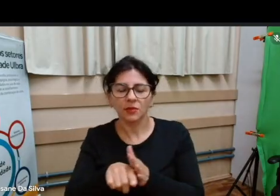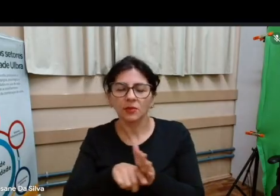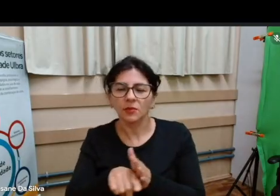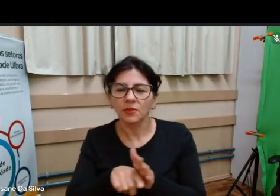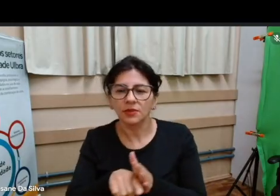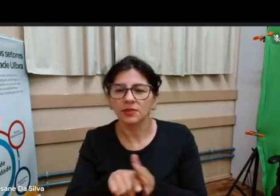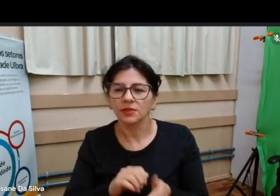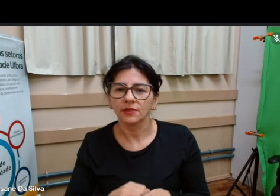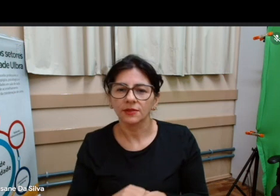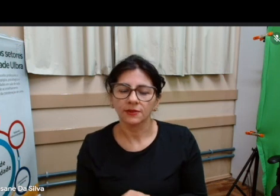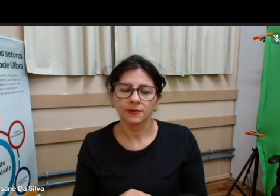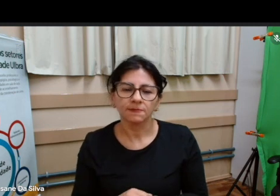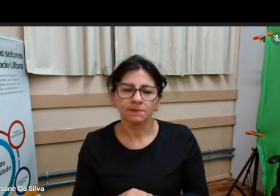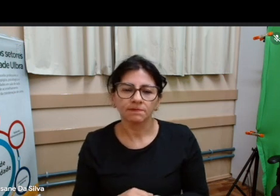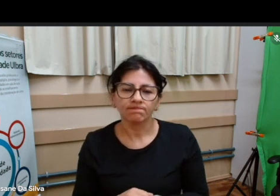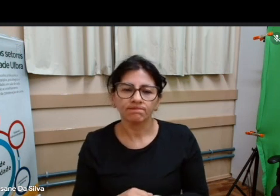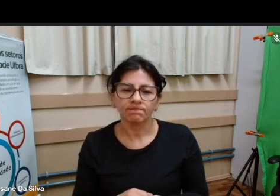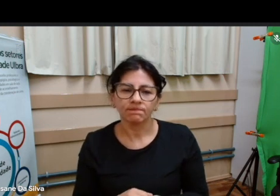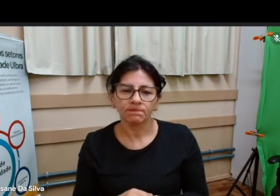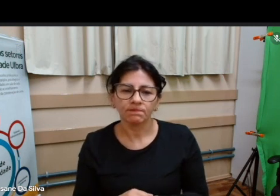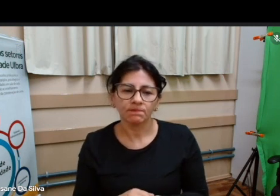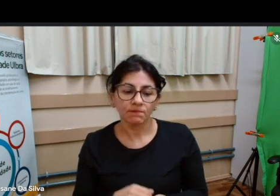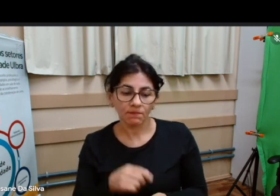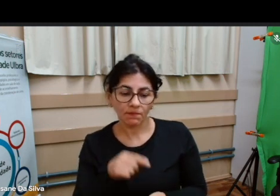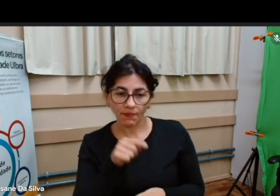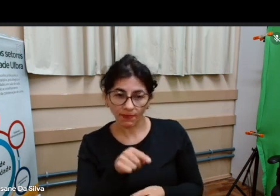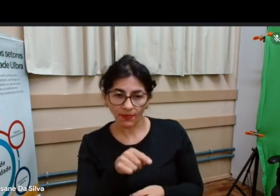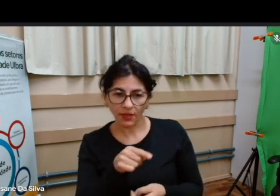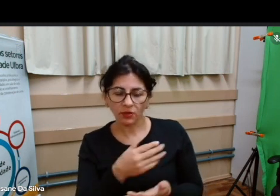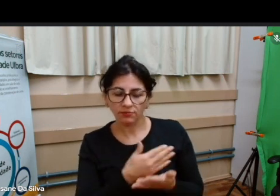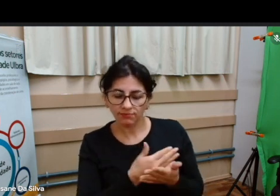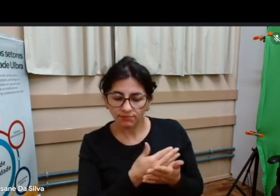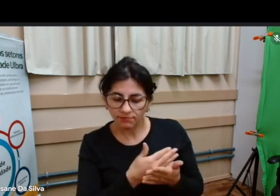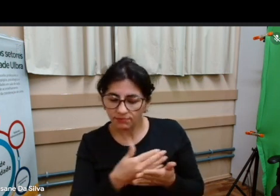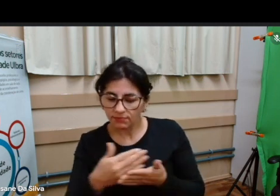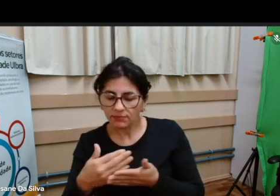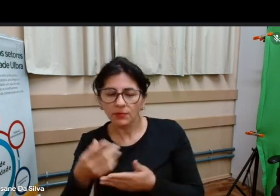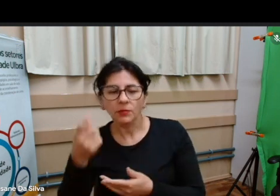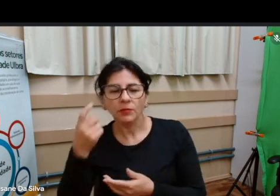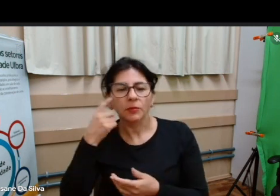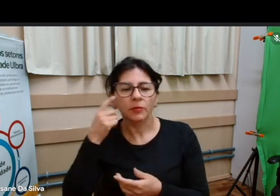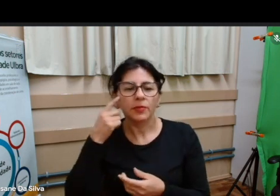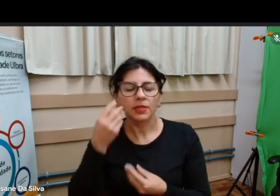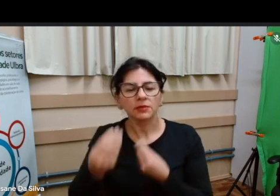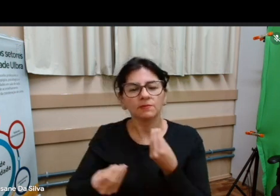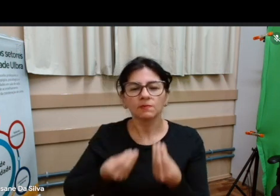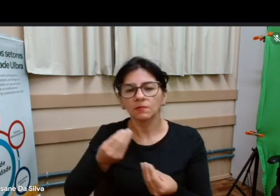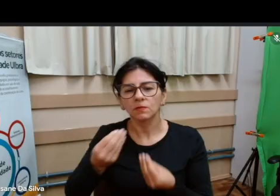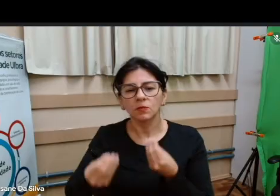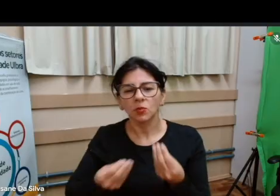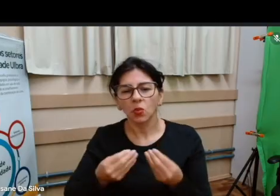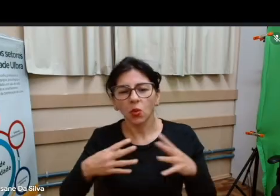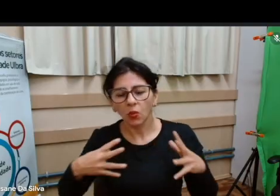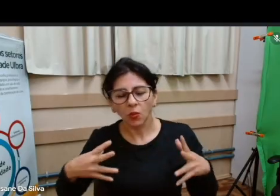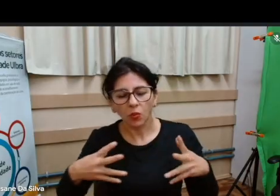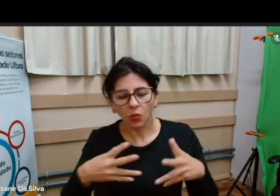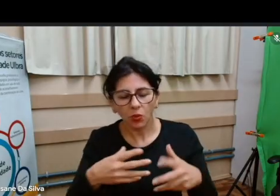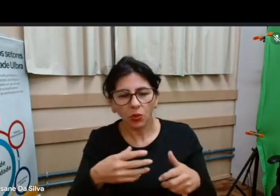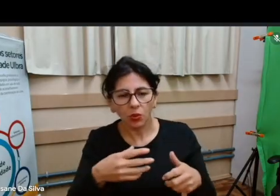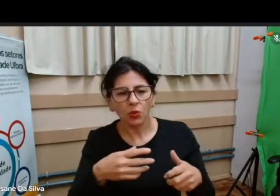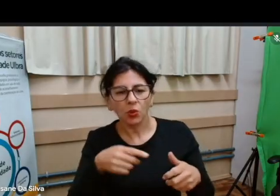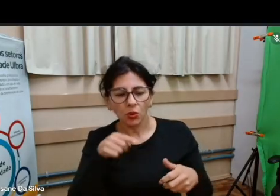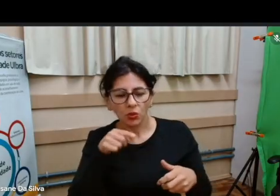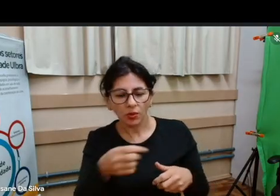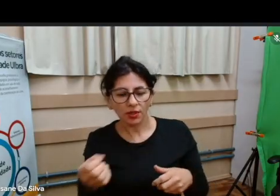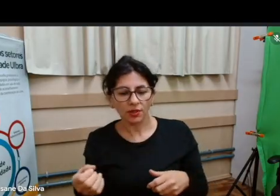e e a partir disso pensando em como todo esse novo universo